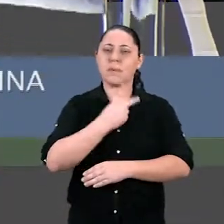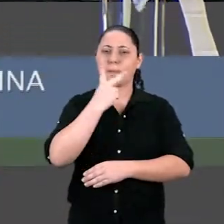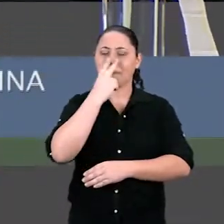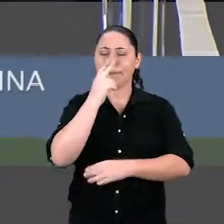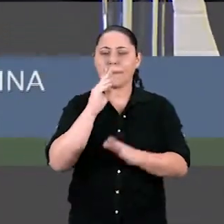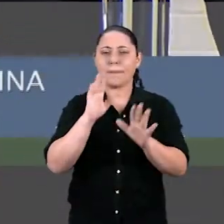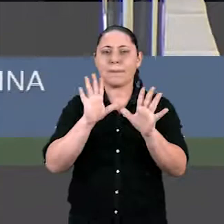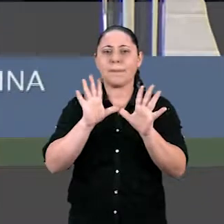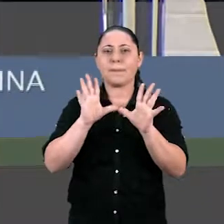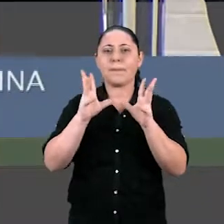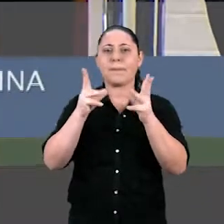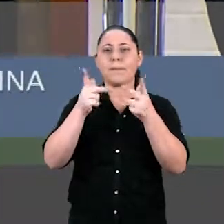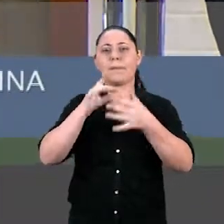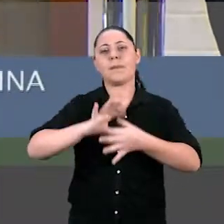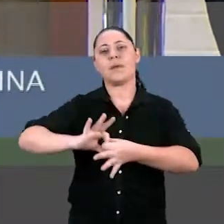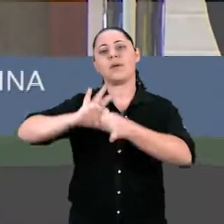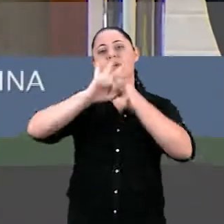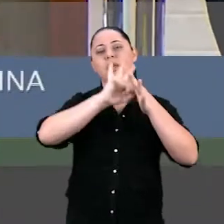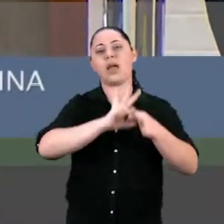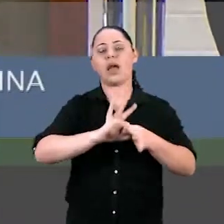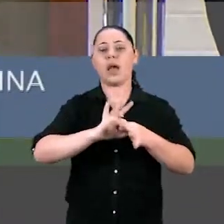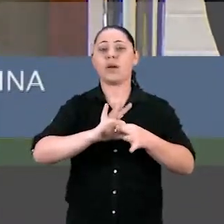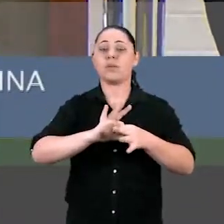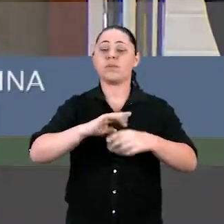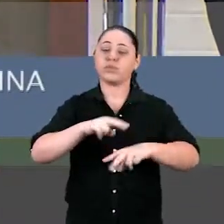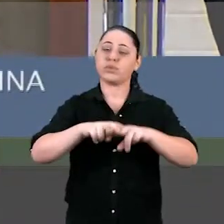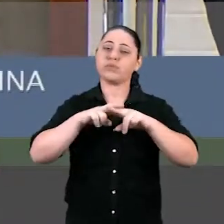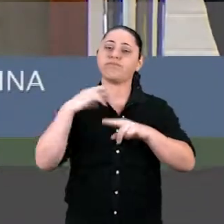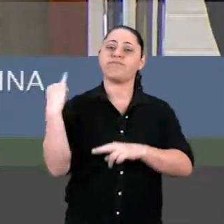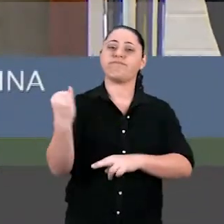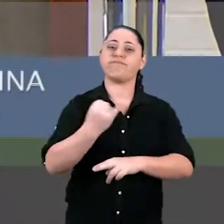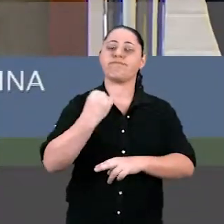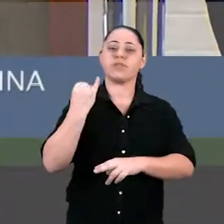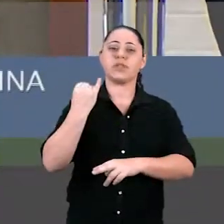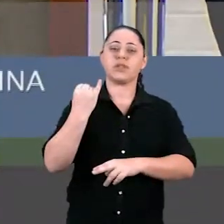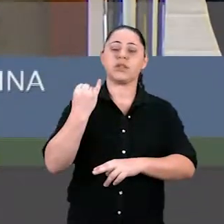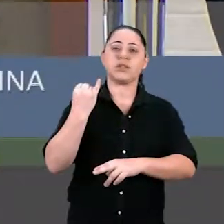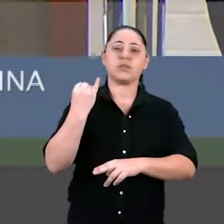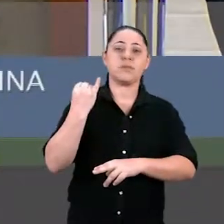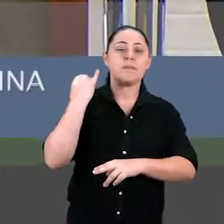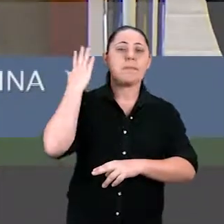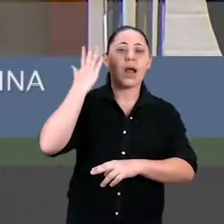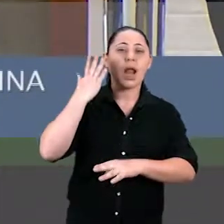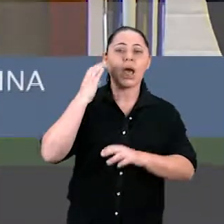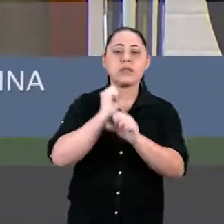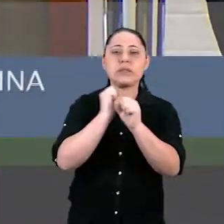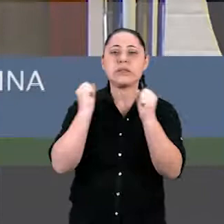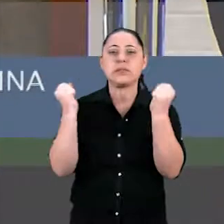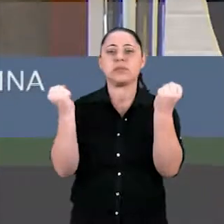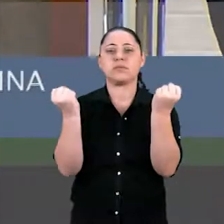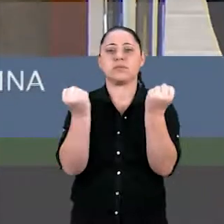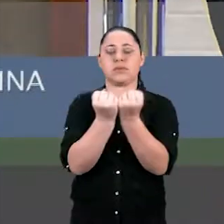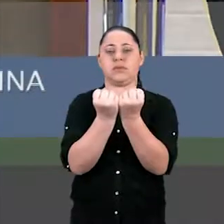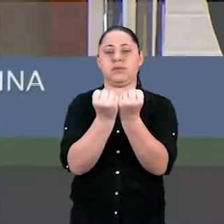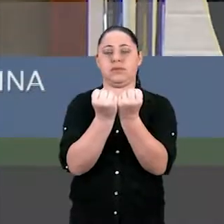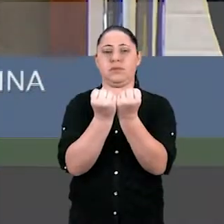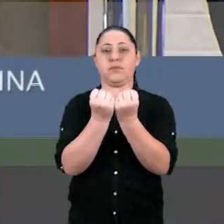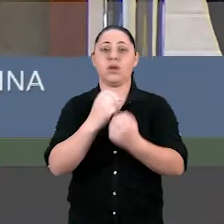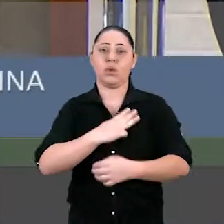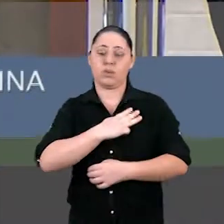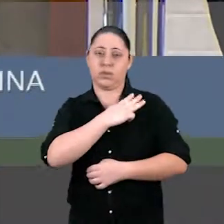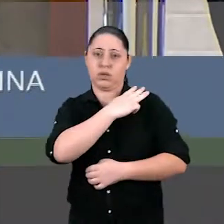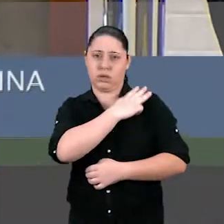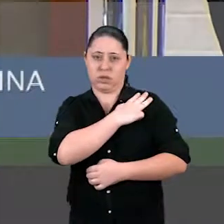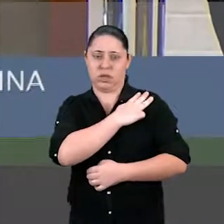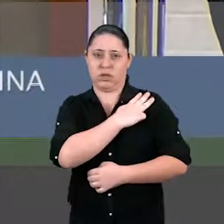torna tão fundamental num seminário dessa envergadura. O ministro Carlos Robá é